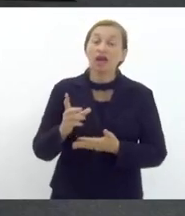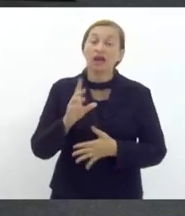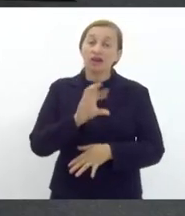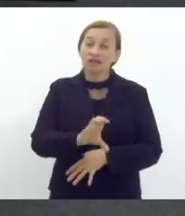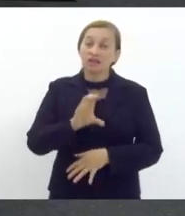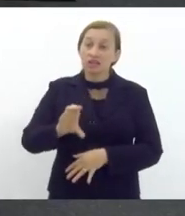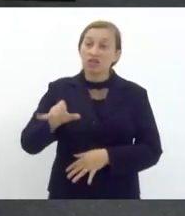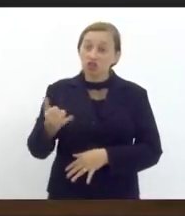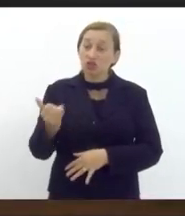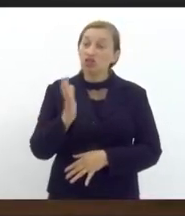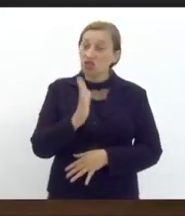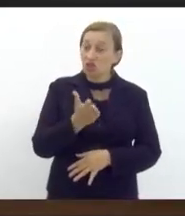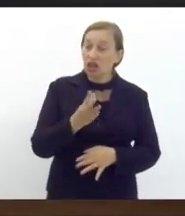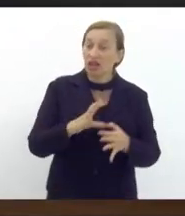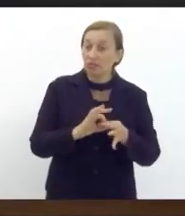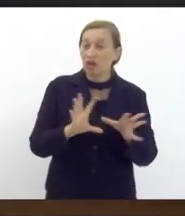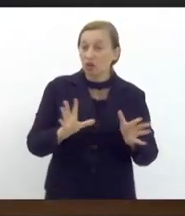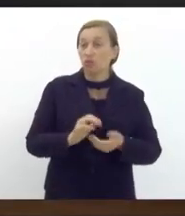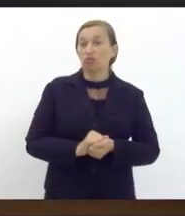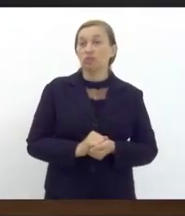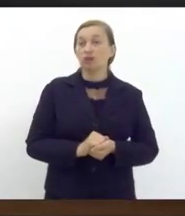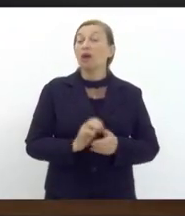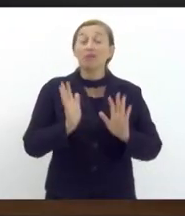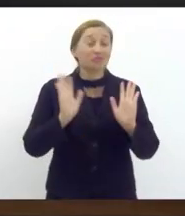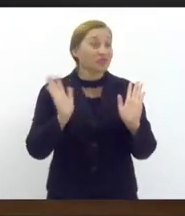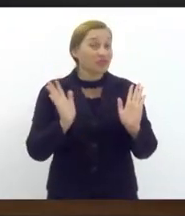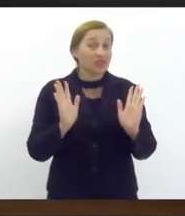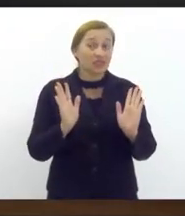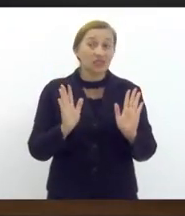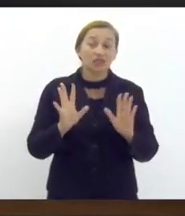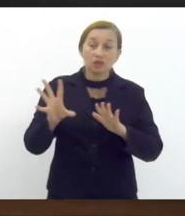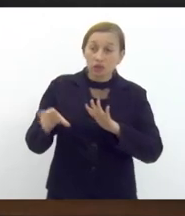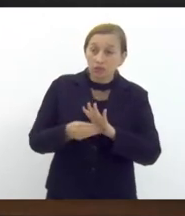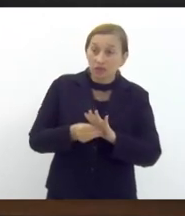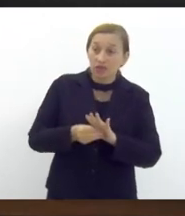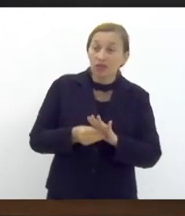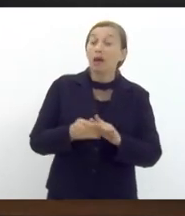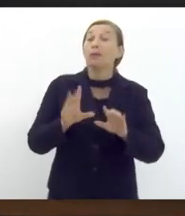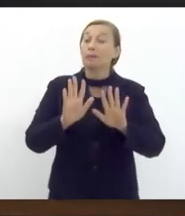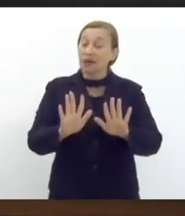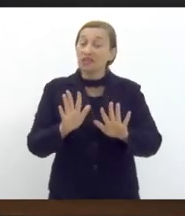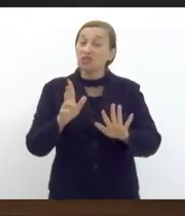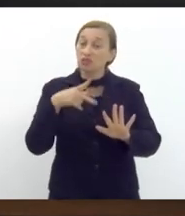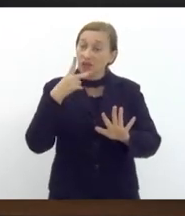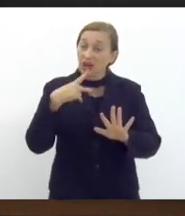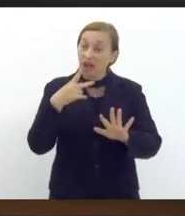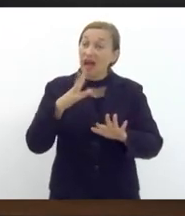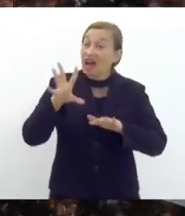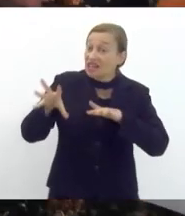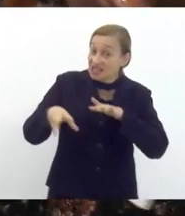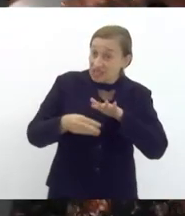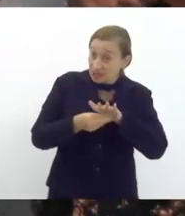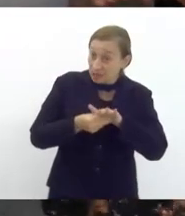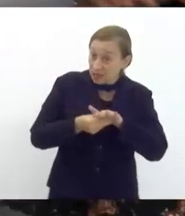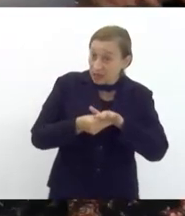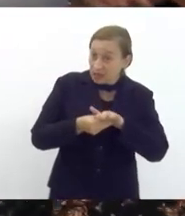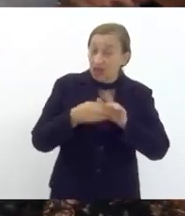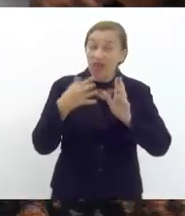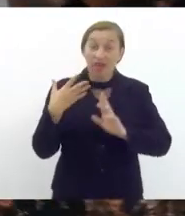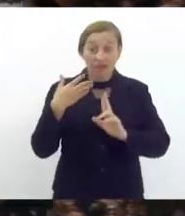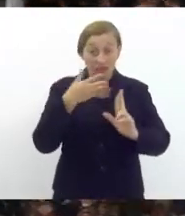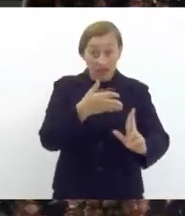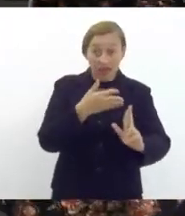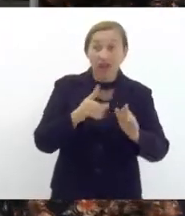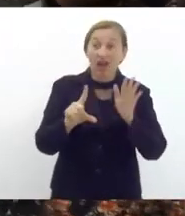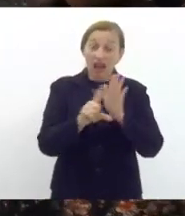já deu parecer mas aí eu sei mas deixa eu dizer mas as emendas se referem